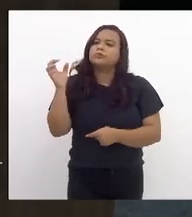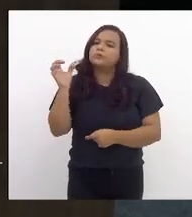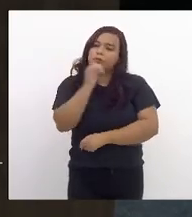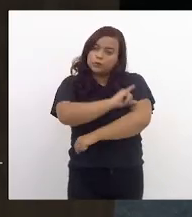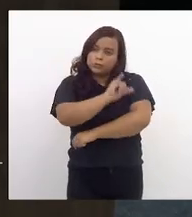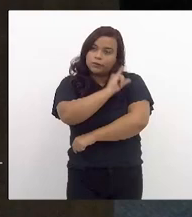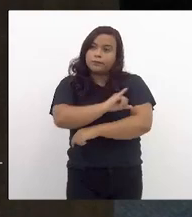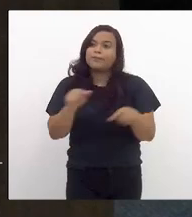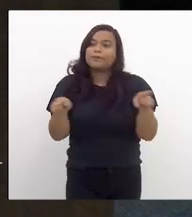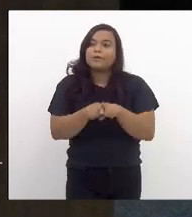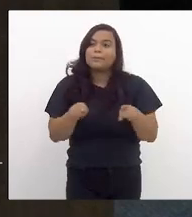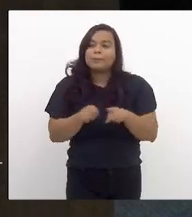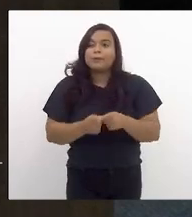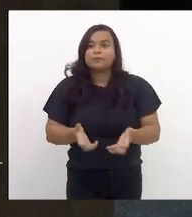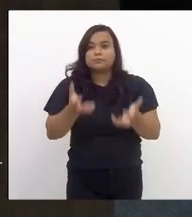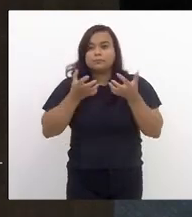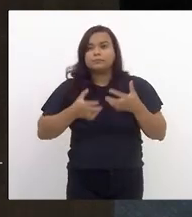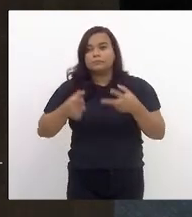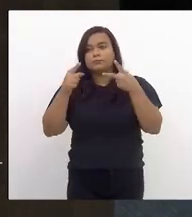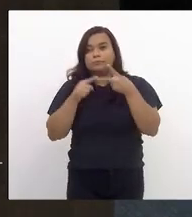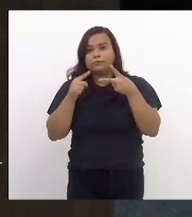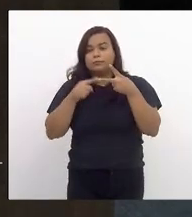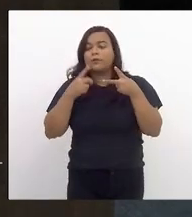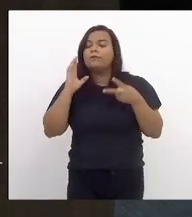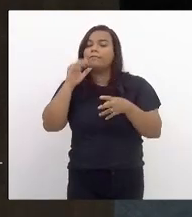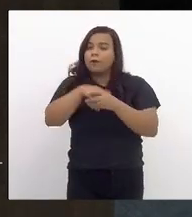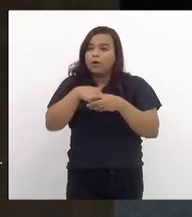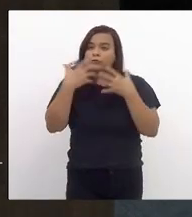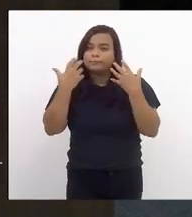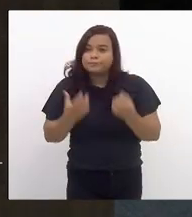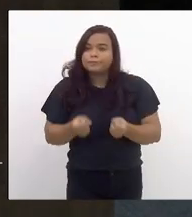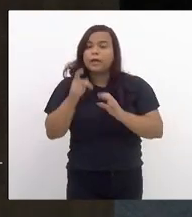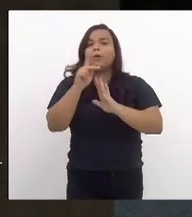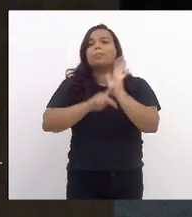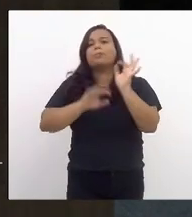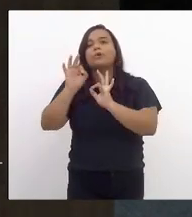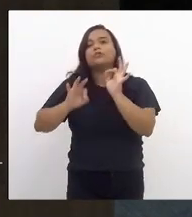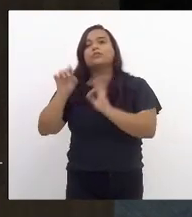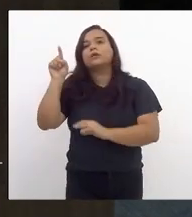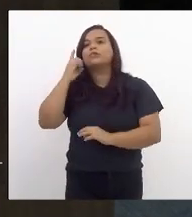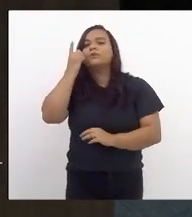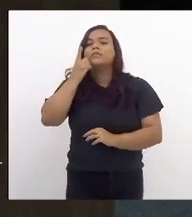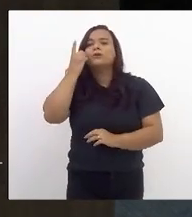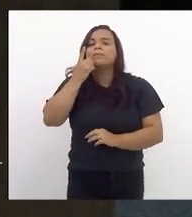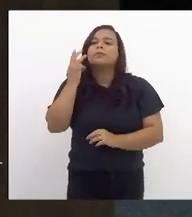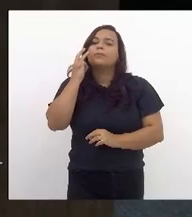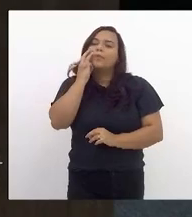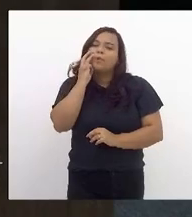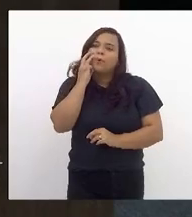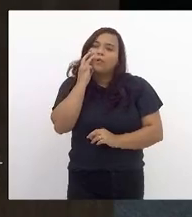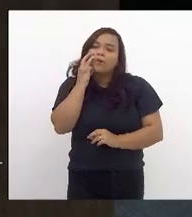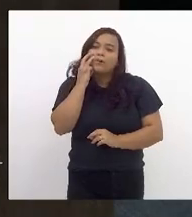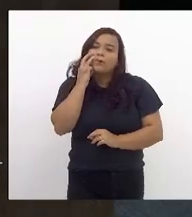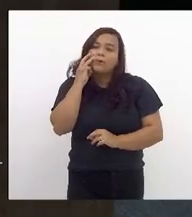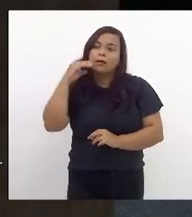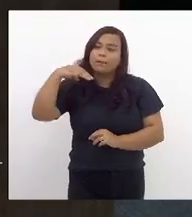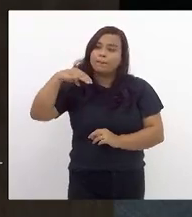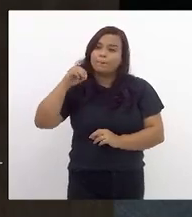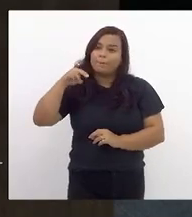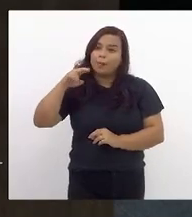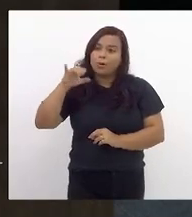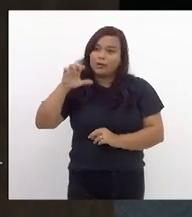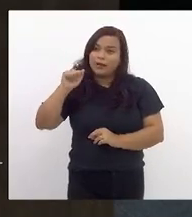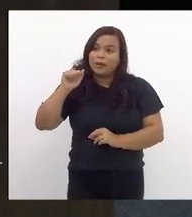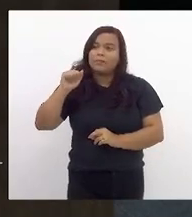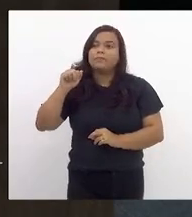também declarar meu voto favorável ao projeto apresentado pela deputada Mônica Francisco, que concede o prêmio